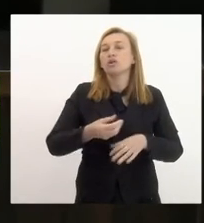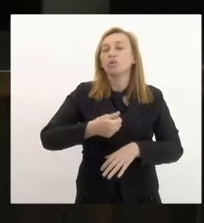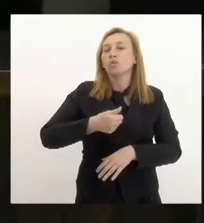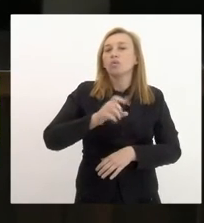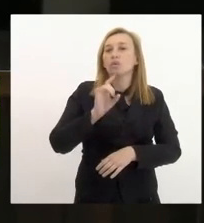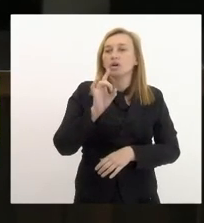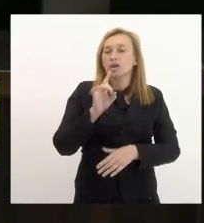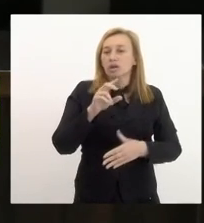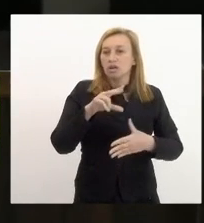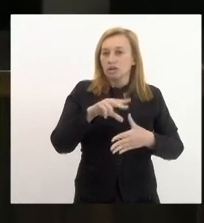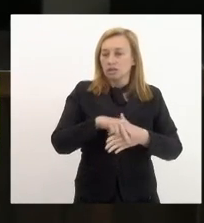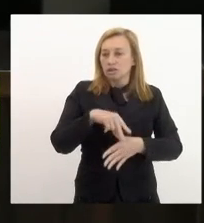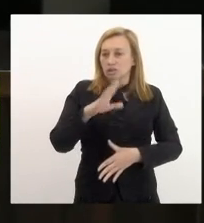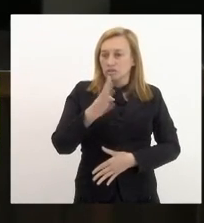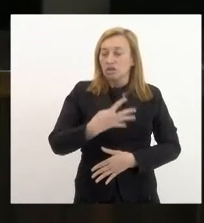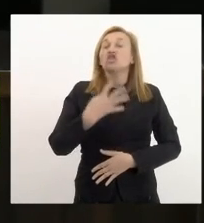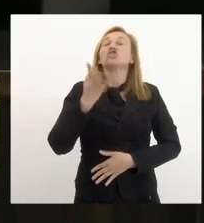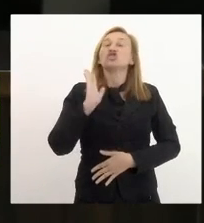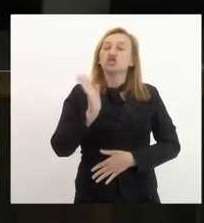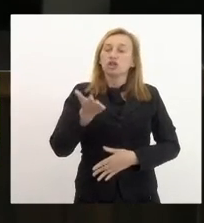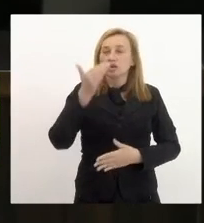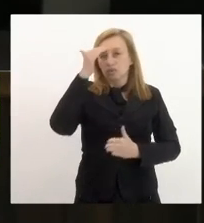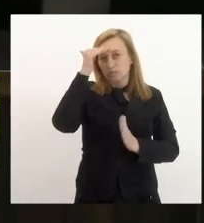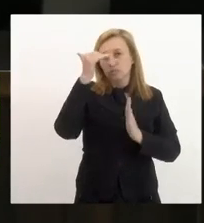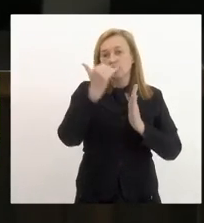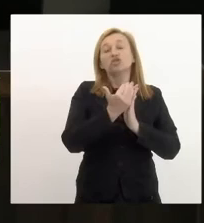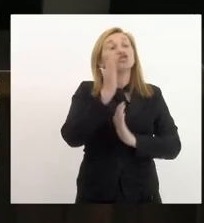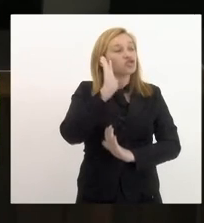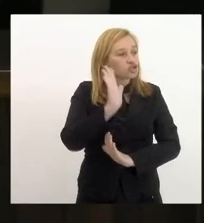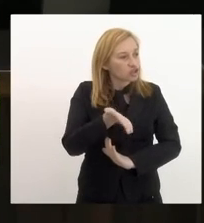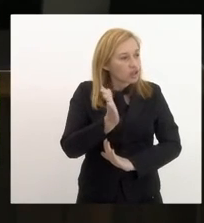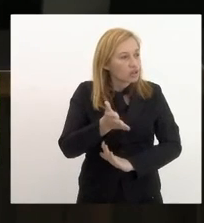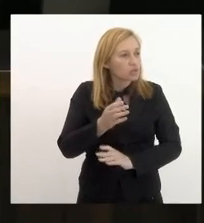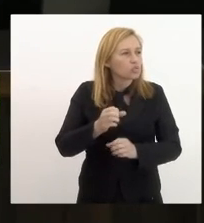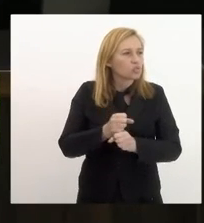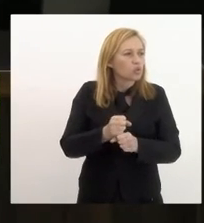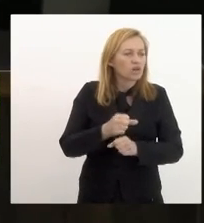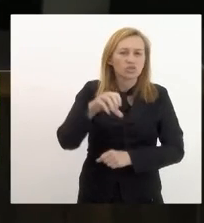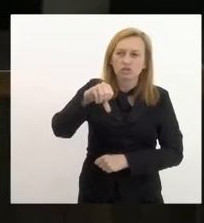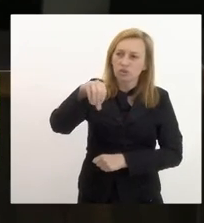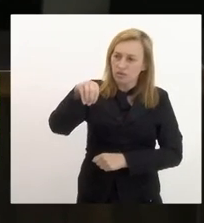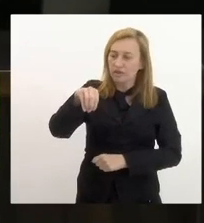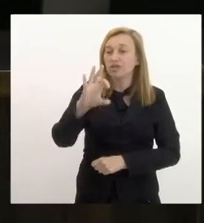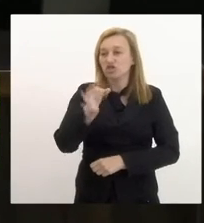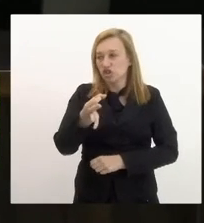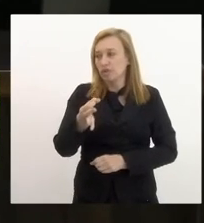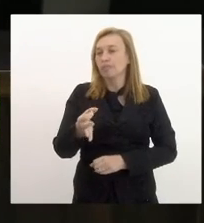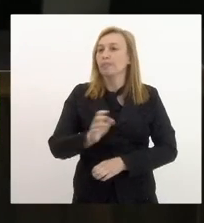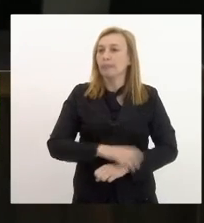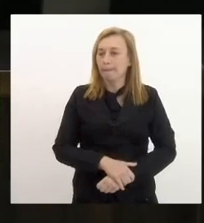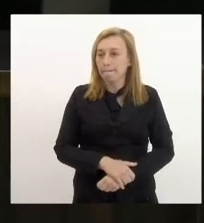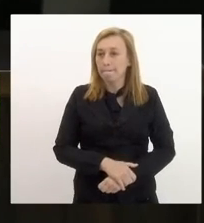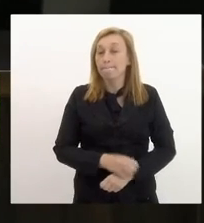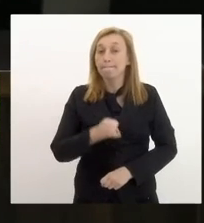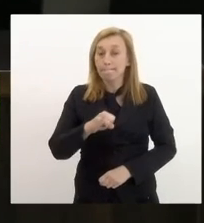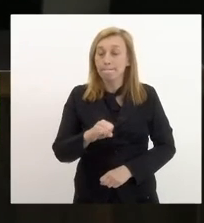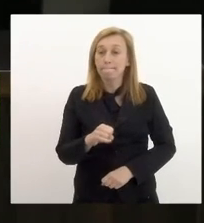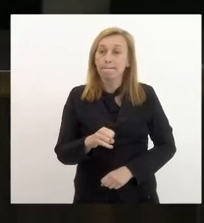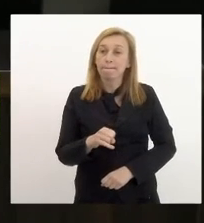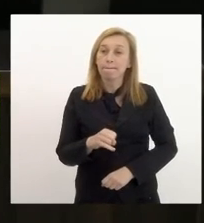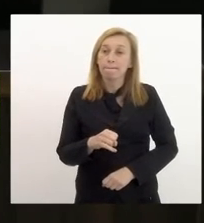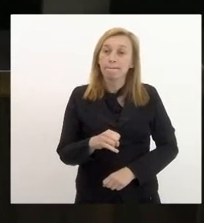4 já tá cumprido desde a década de 90 se o